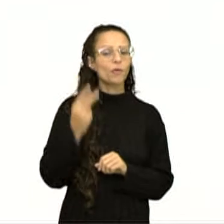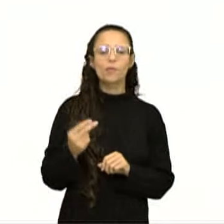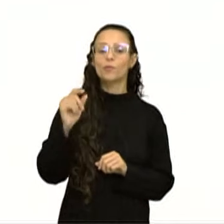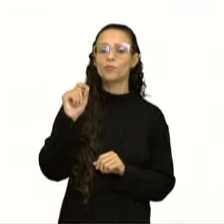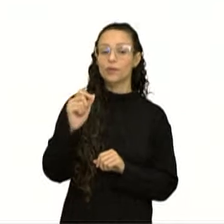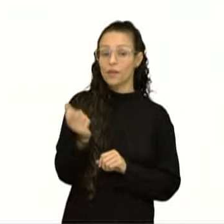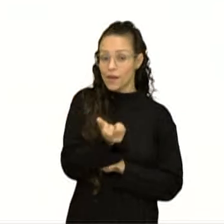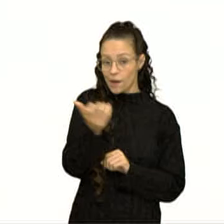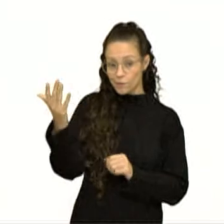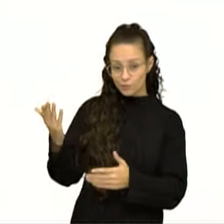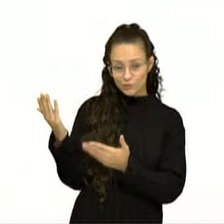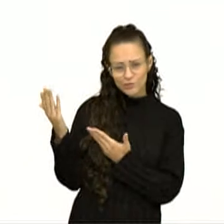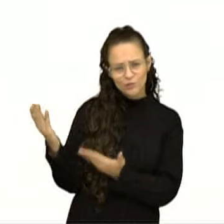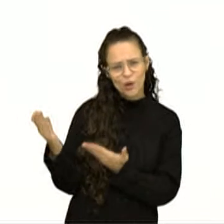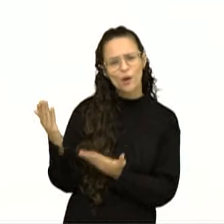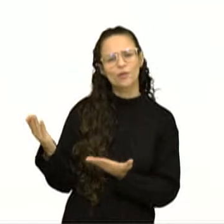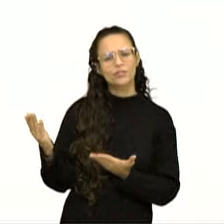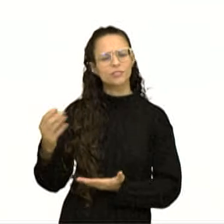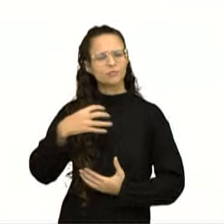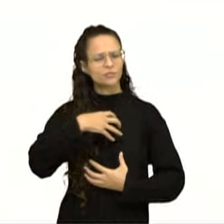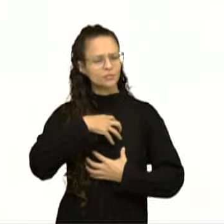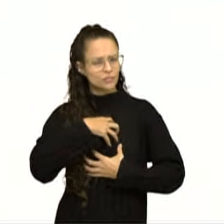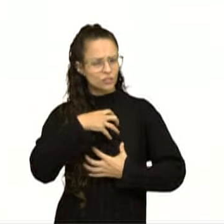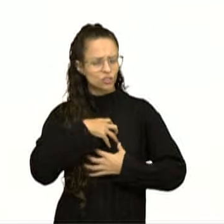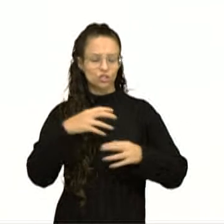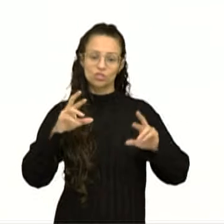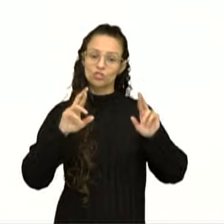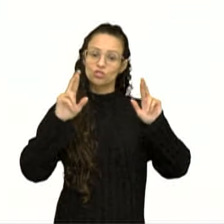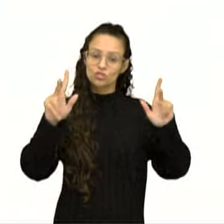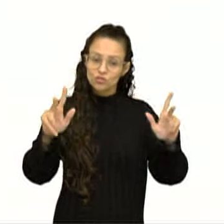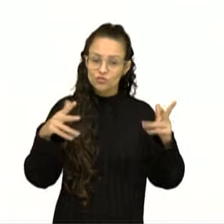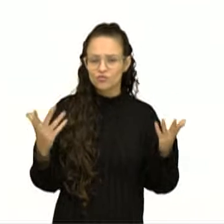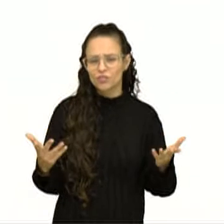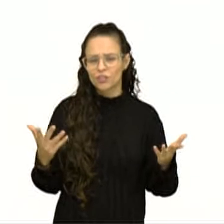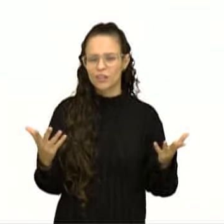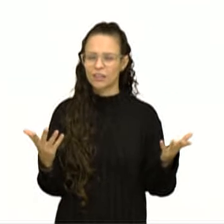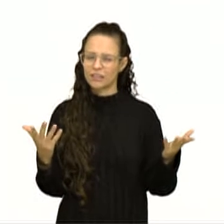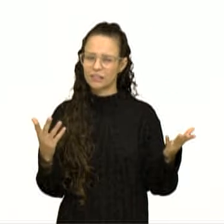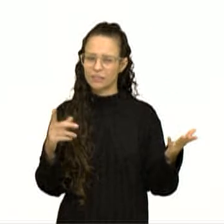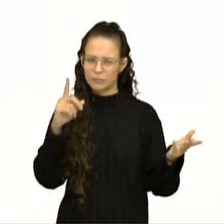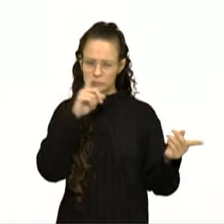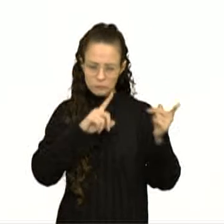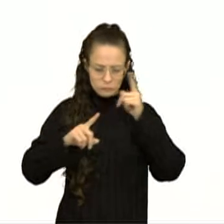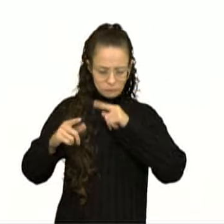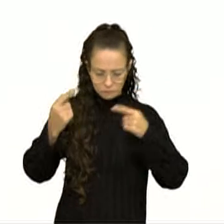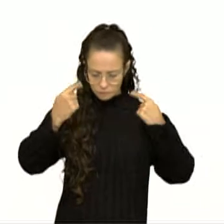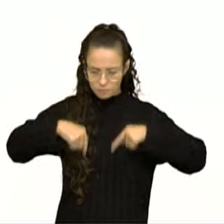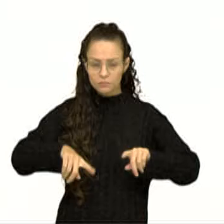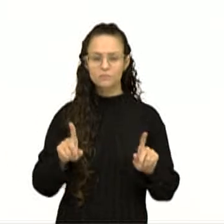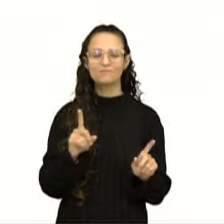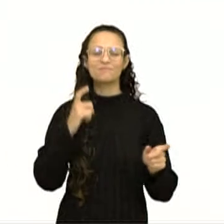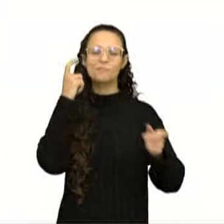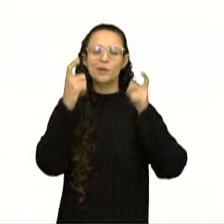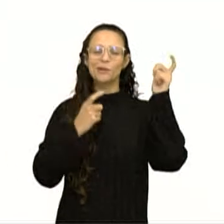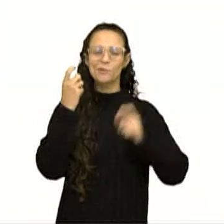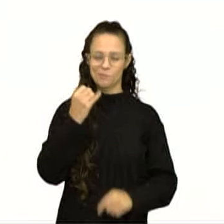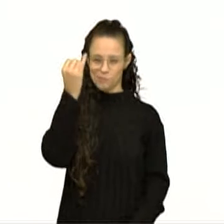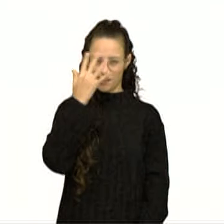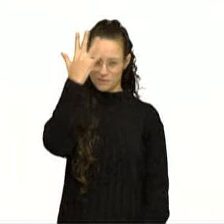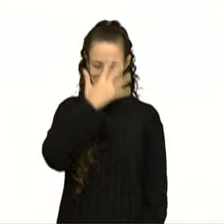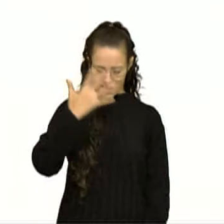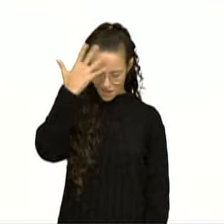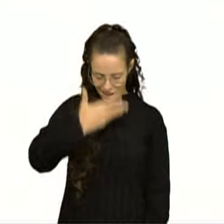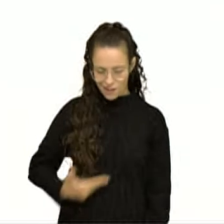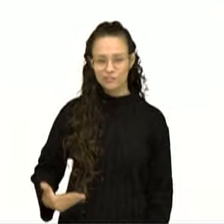que alguns jovens possam se sentir diferentes, desajeitados, preocupados com a sua imagem, né?